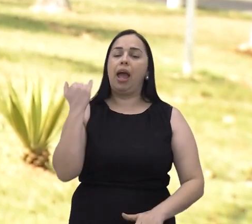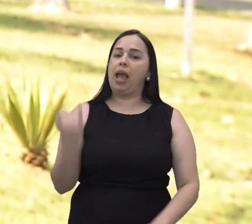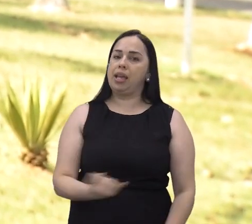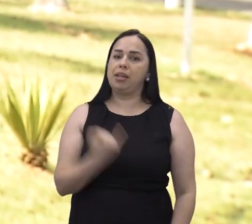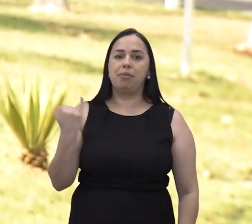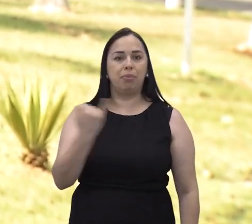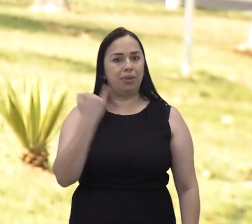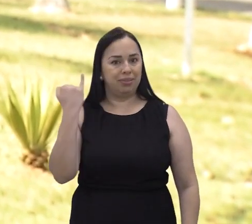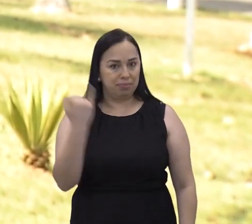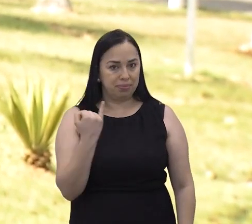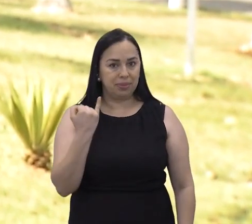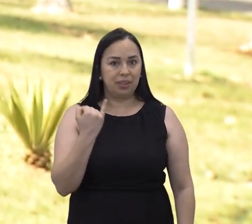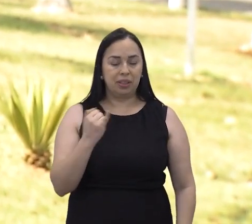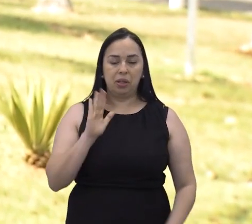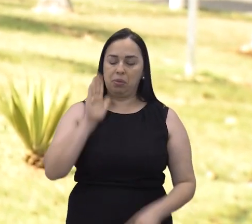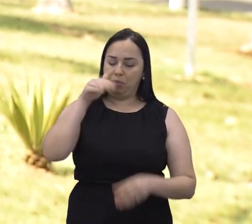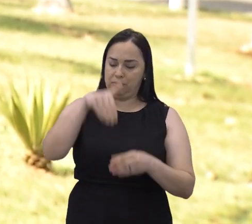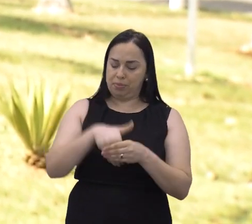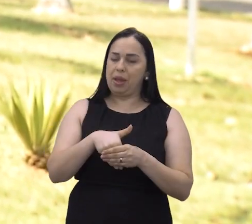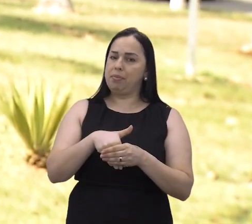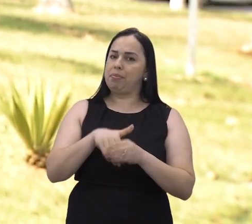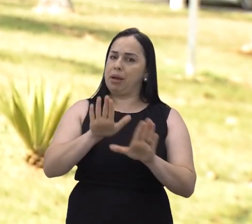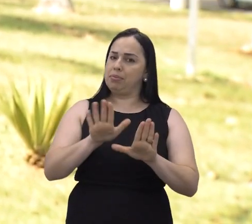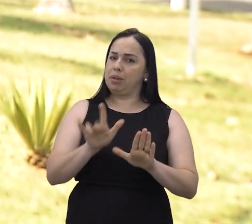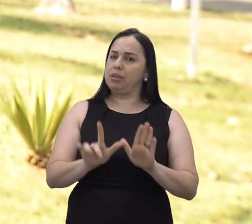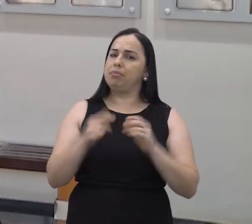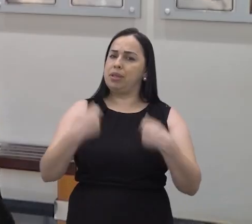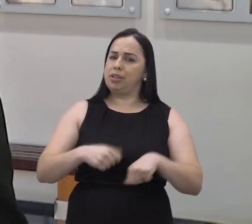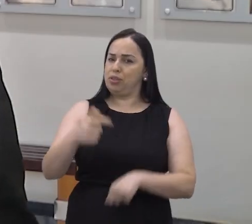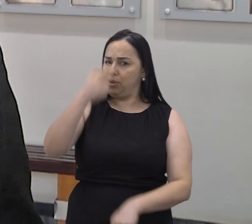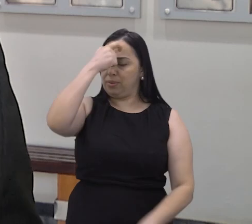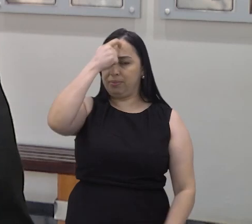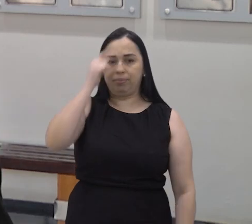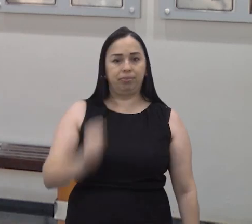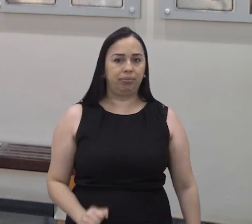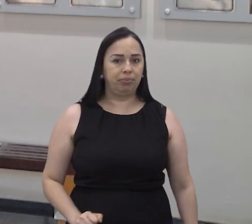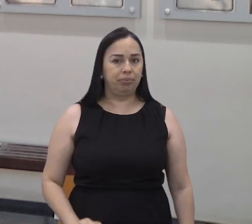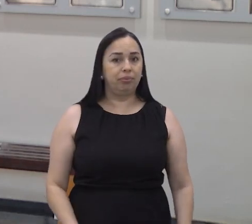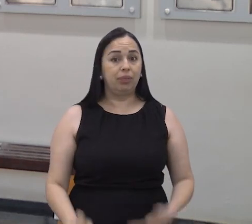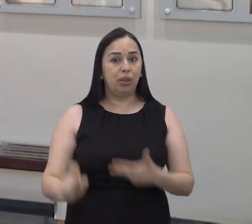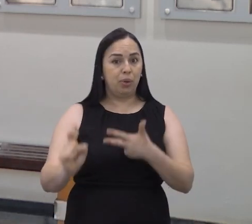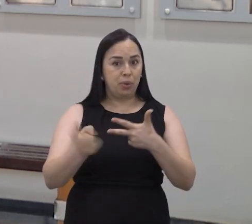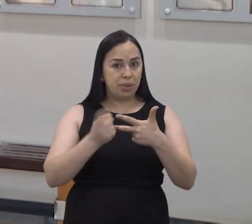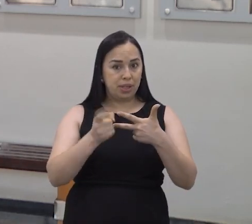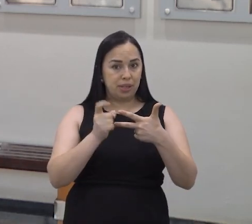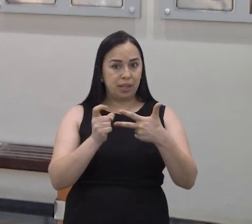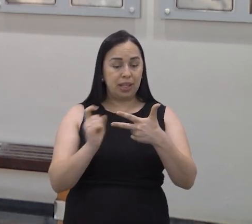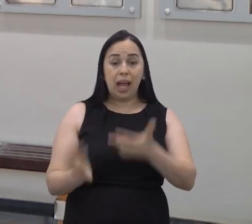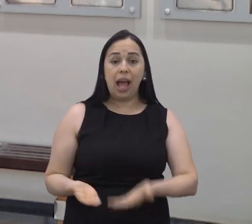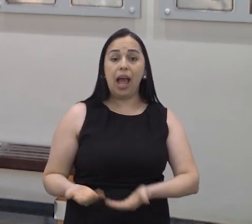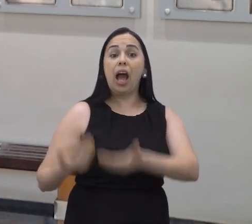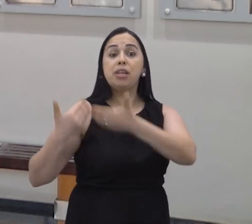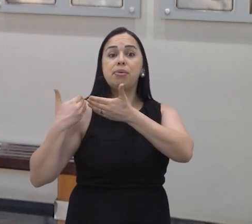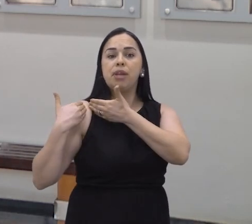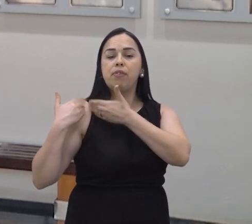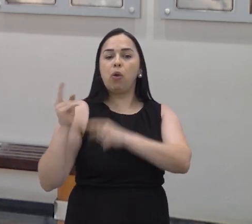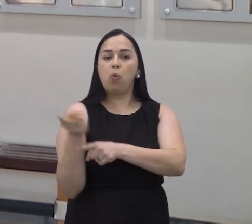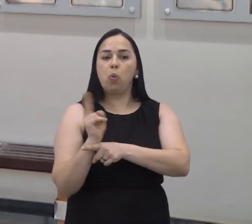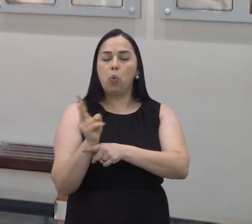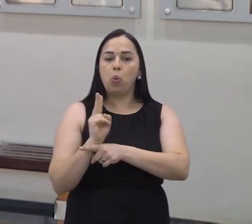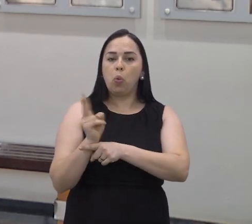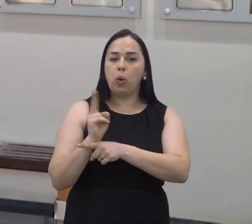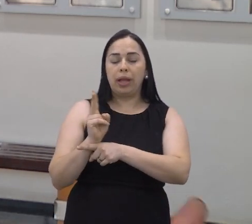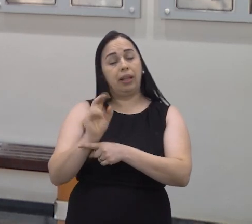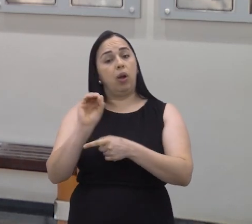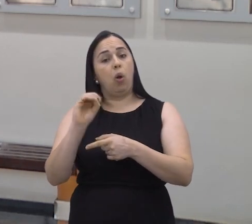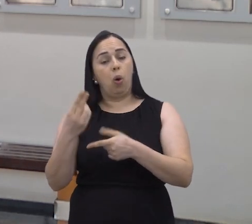elas é fundamental para que o voto seja consciente. O executivo, o desenho dele é ser responsável pela cidade, né, ou